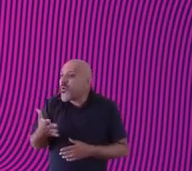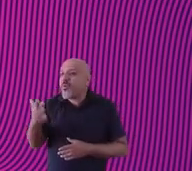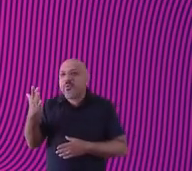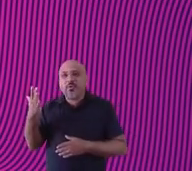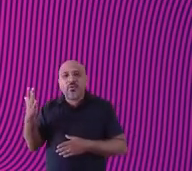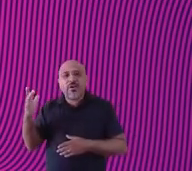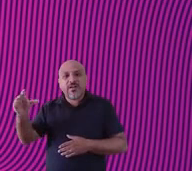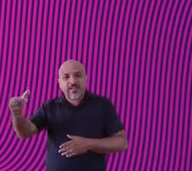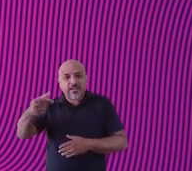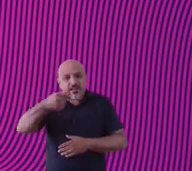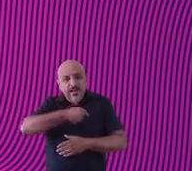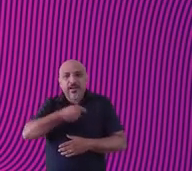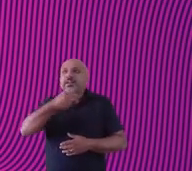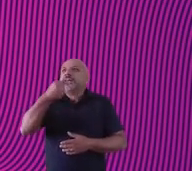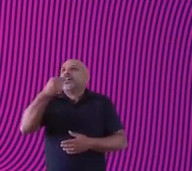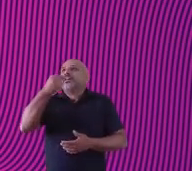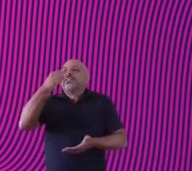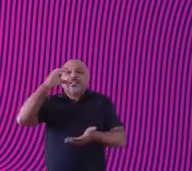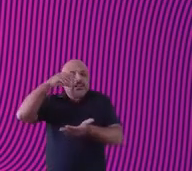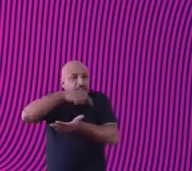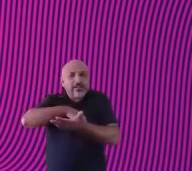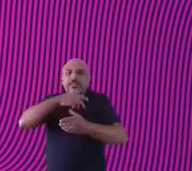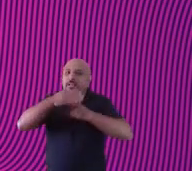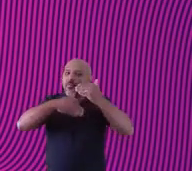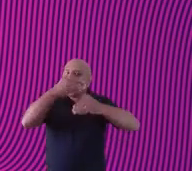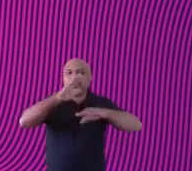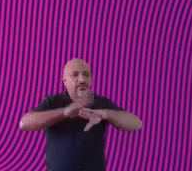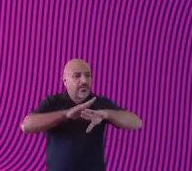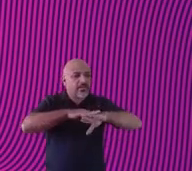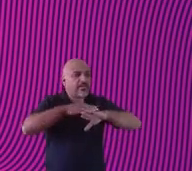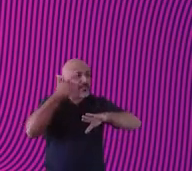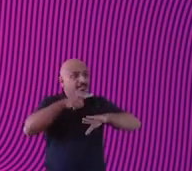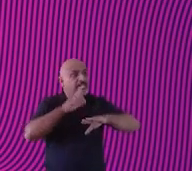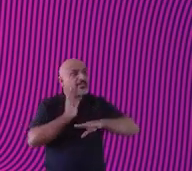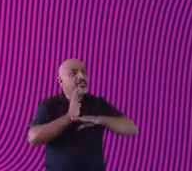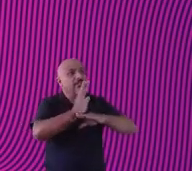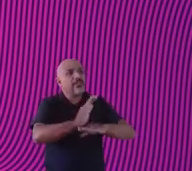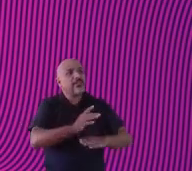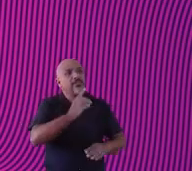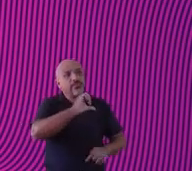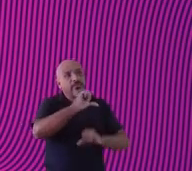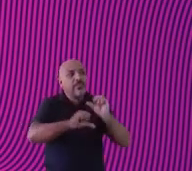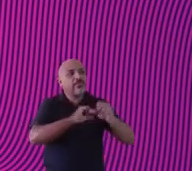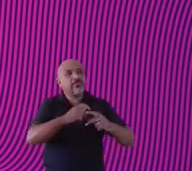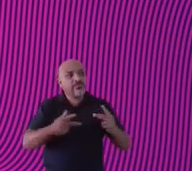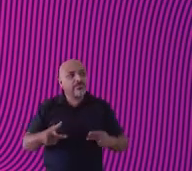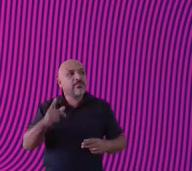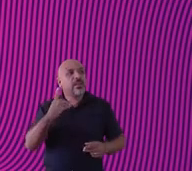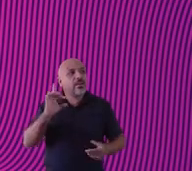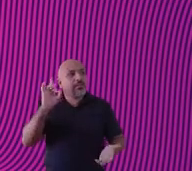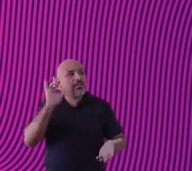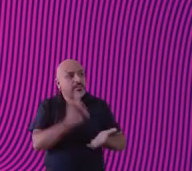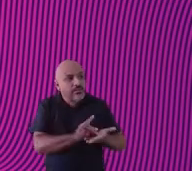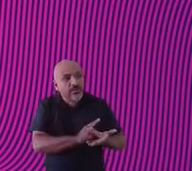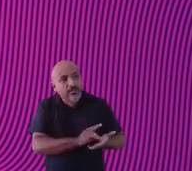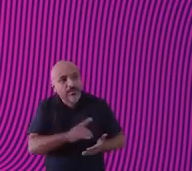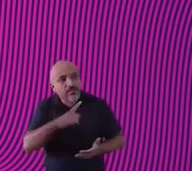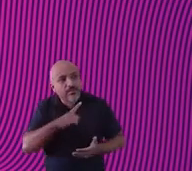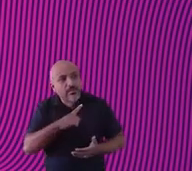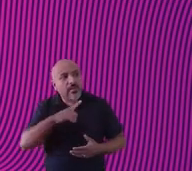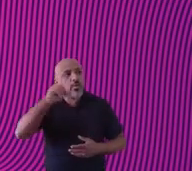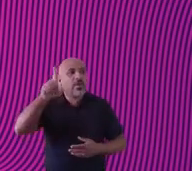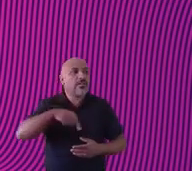indução na consolidação e na manutenção se ele que ser feito do transplante se ele acaba sendo sendo